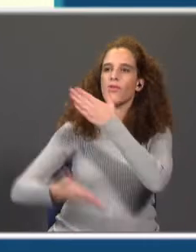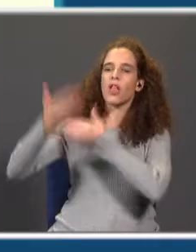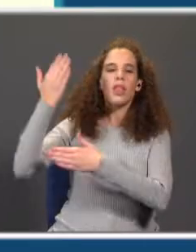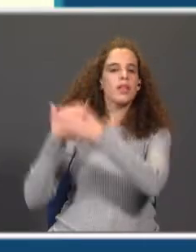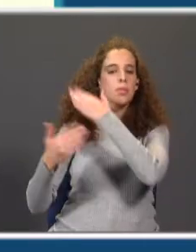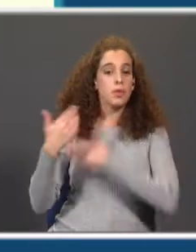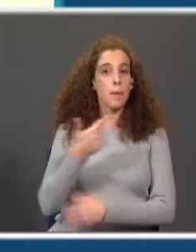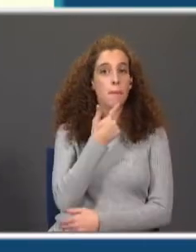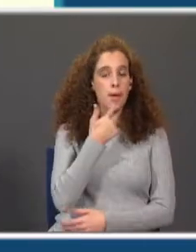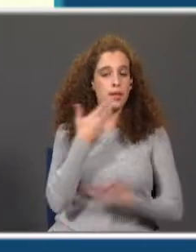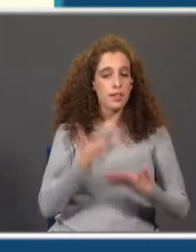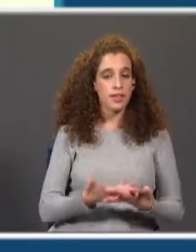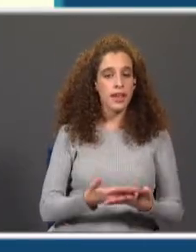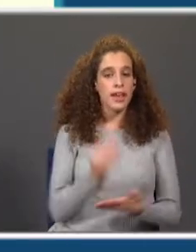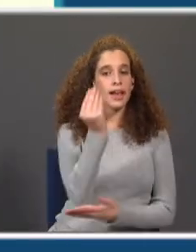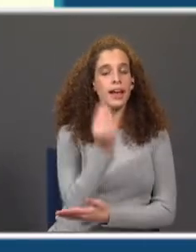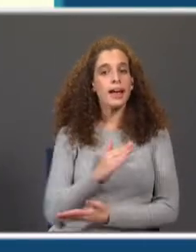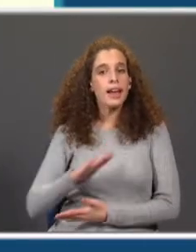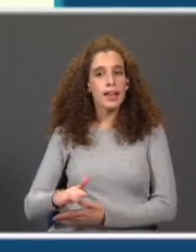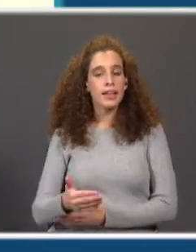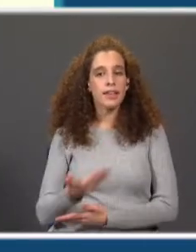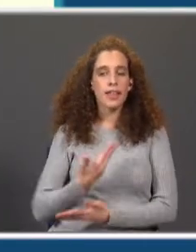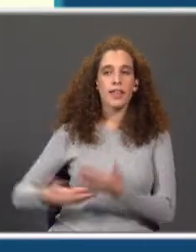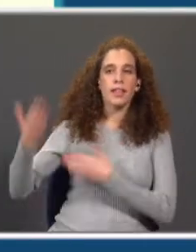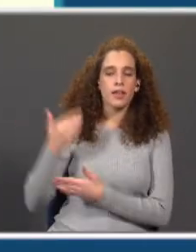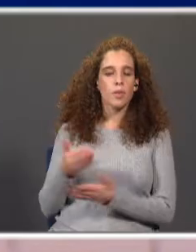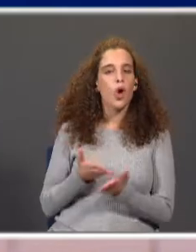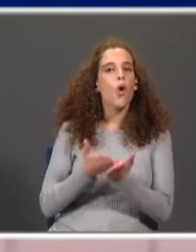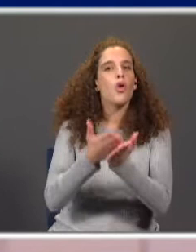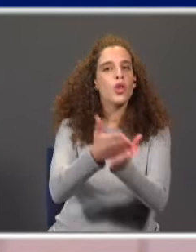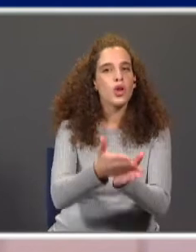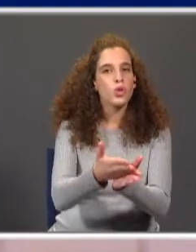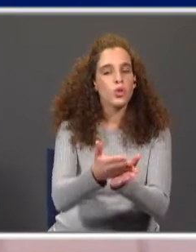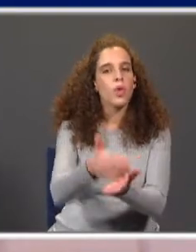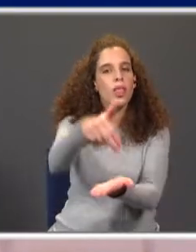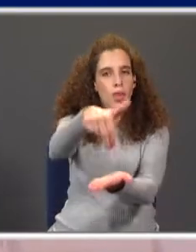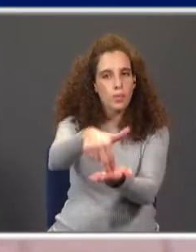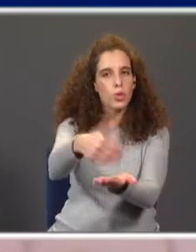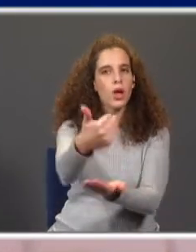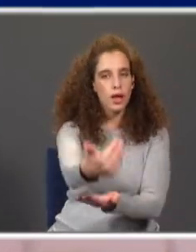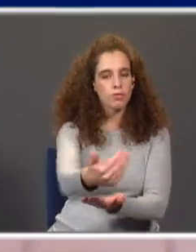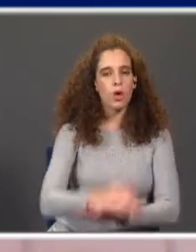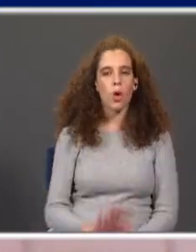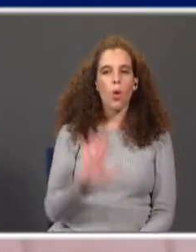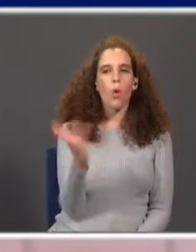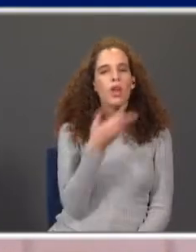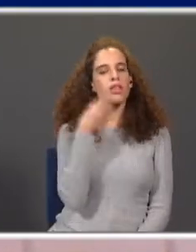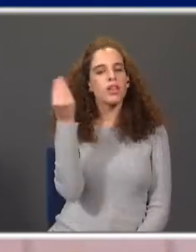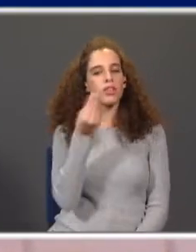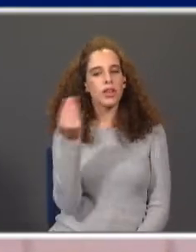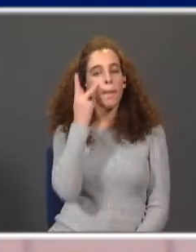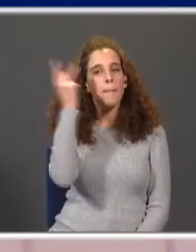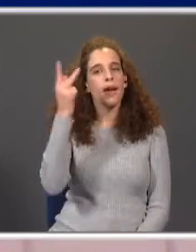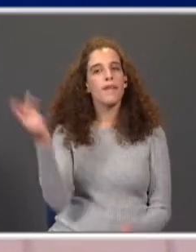que a criança que foi ainda sobrevive no seu íntimo. Ora bem, de facto, quando se é novo é para a vida